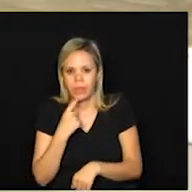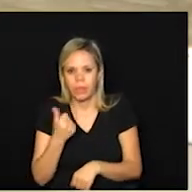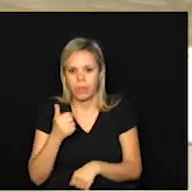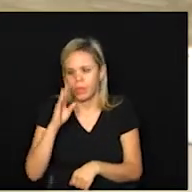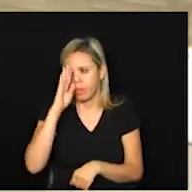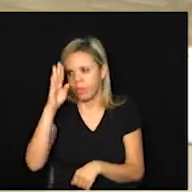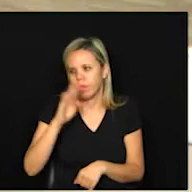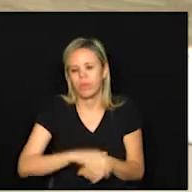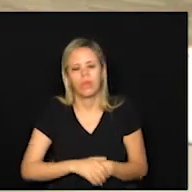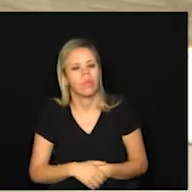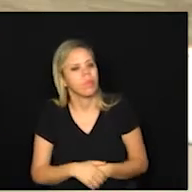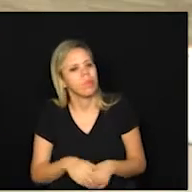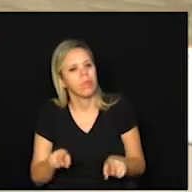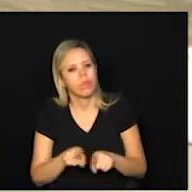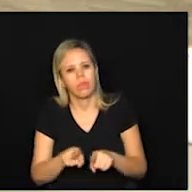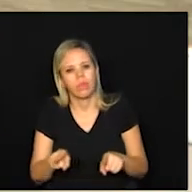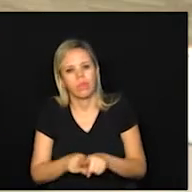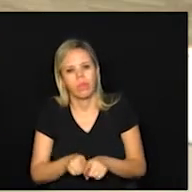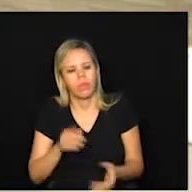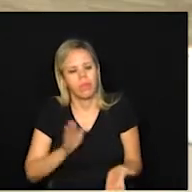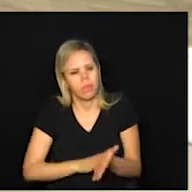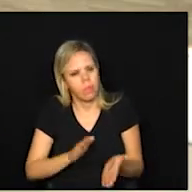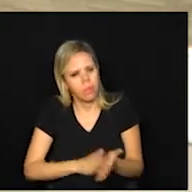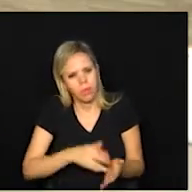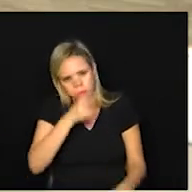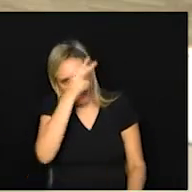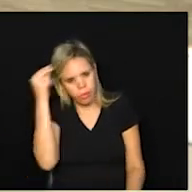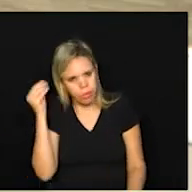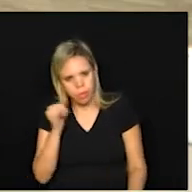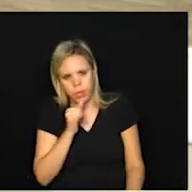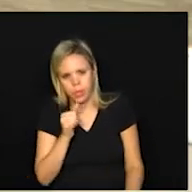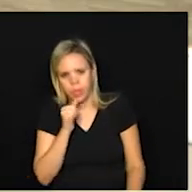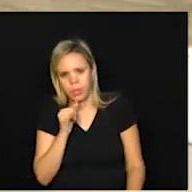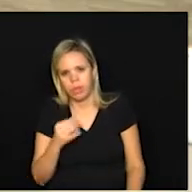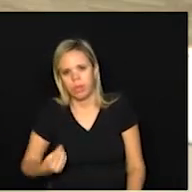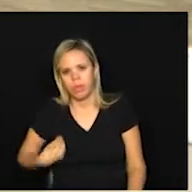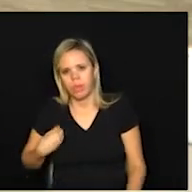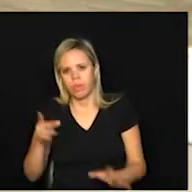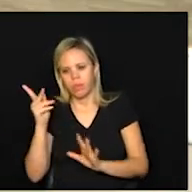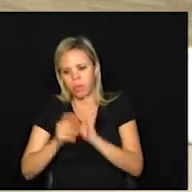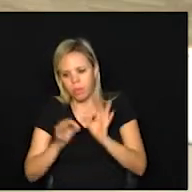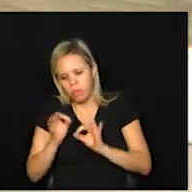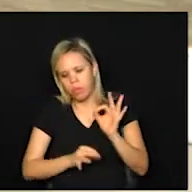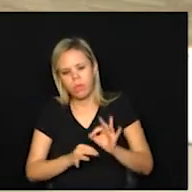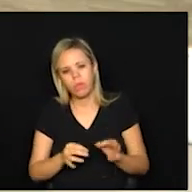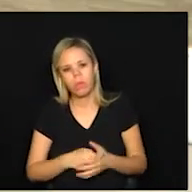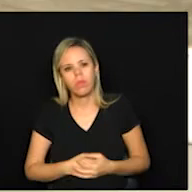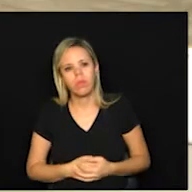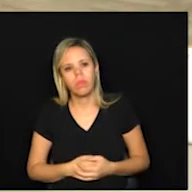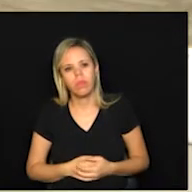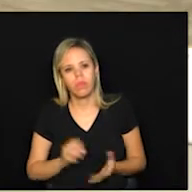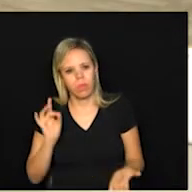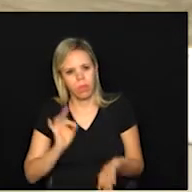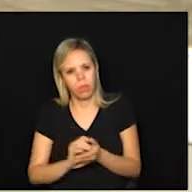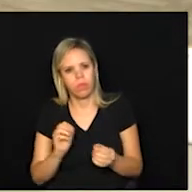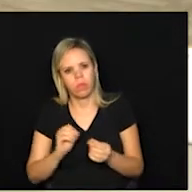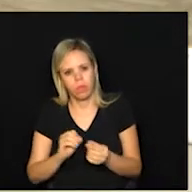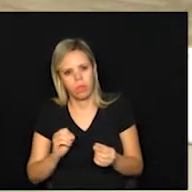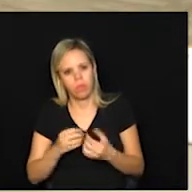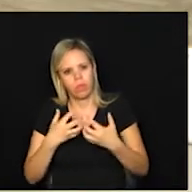pioneiro, mas também assim cobrar dos prefeitos que aquilo que está projetado seja